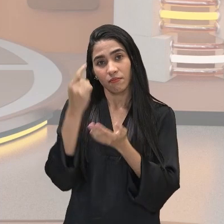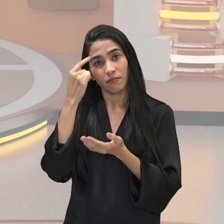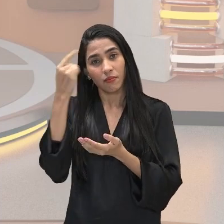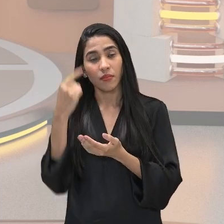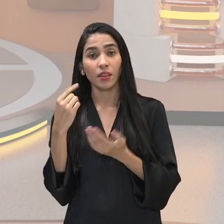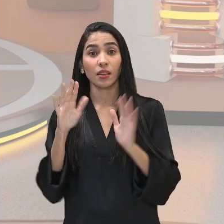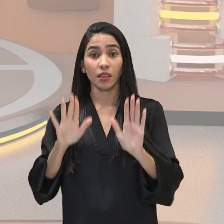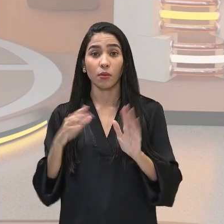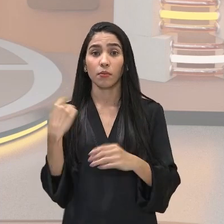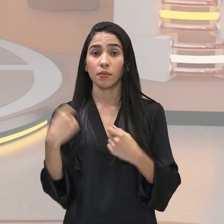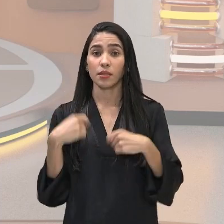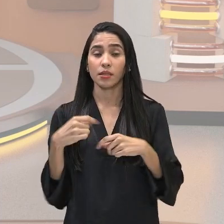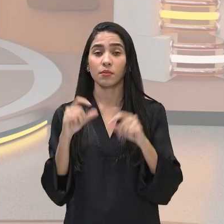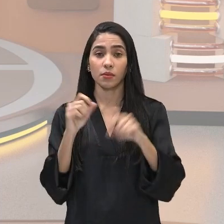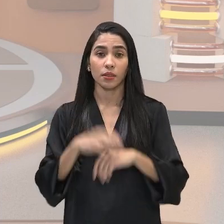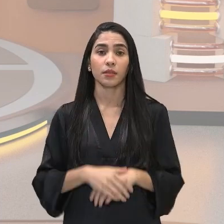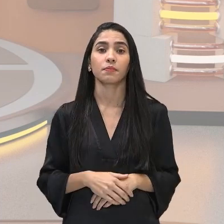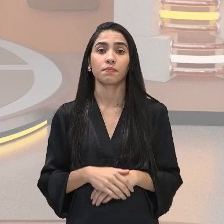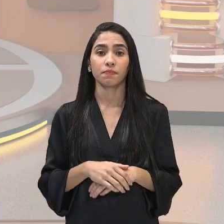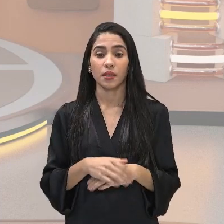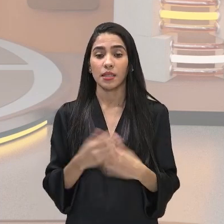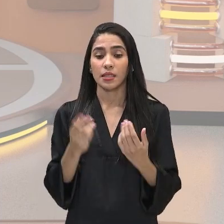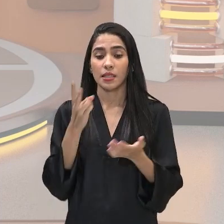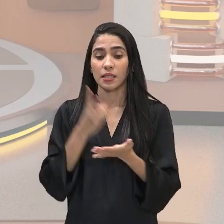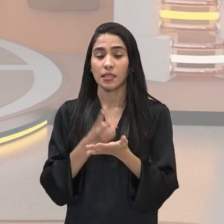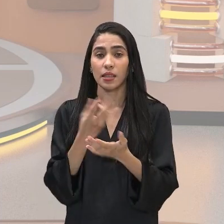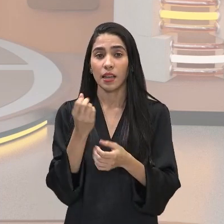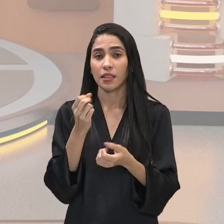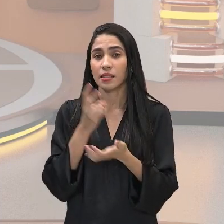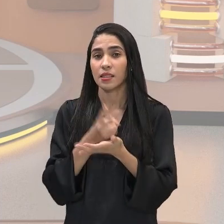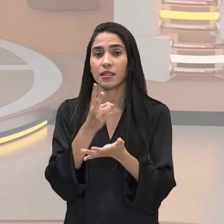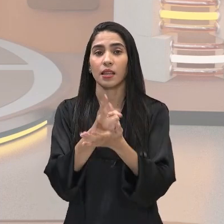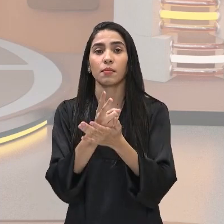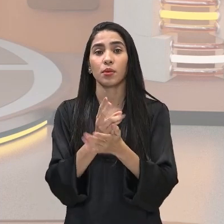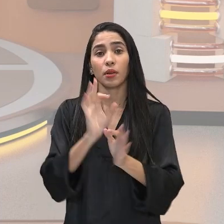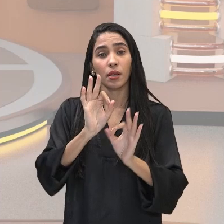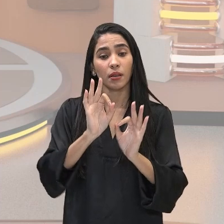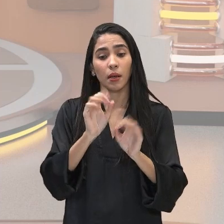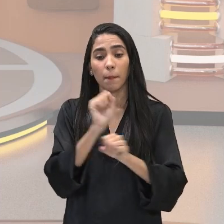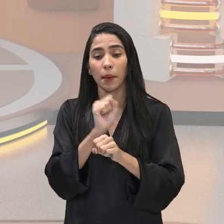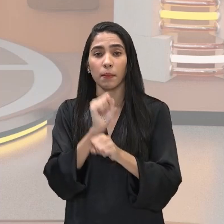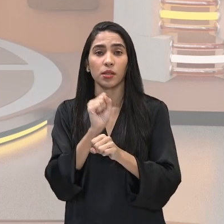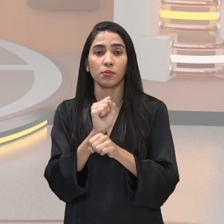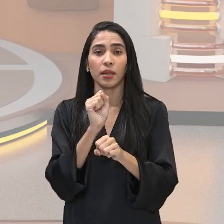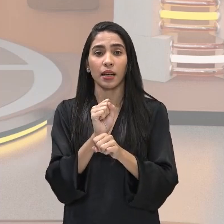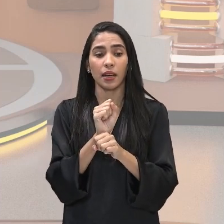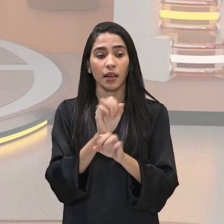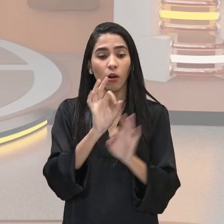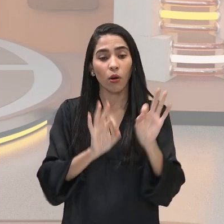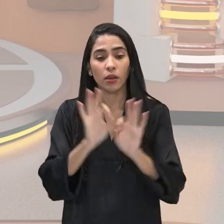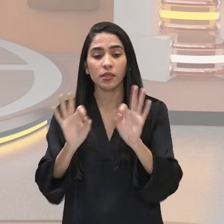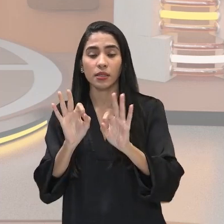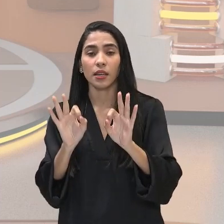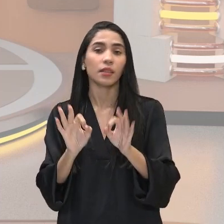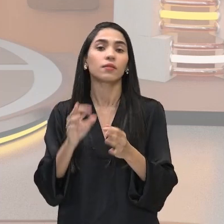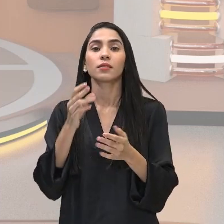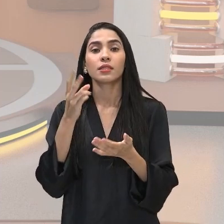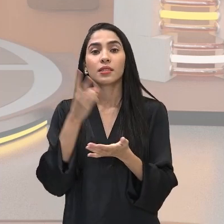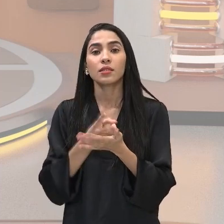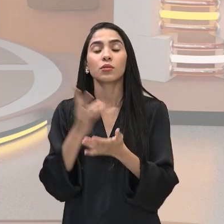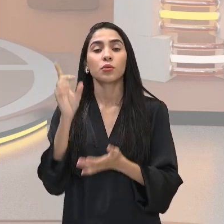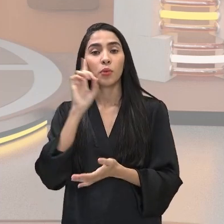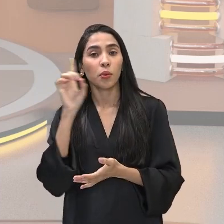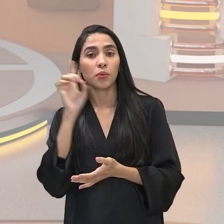estar o quê? O tempo todo preparado, atento para isso daí. E temos que estar